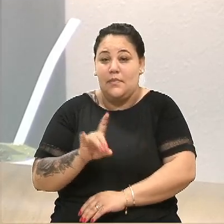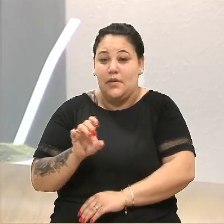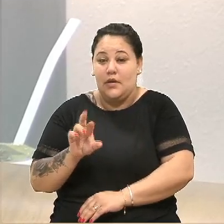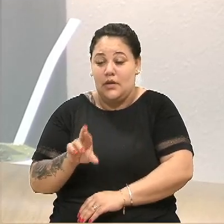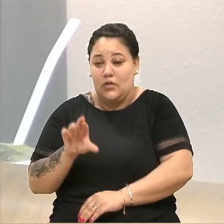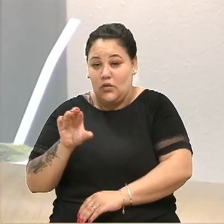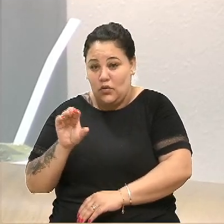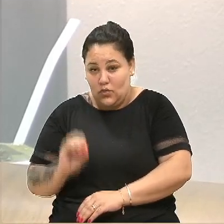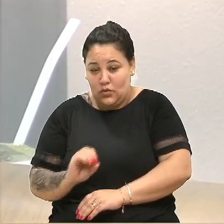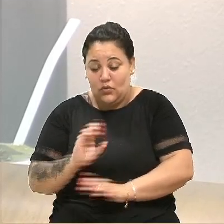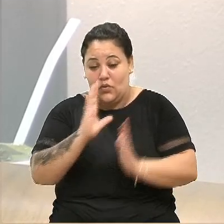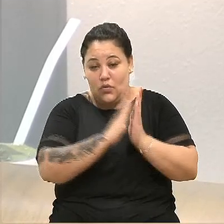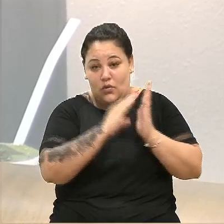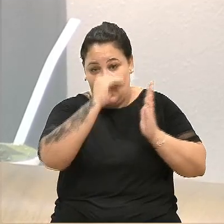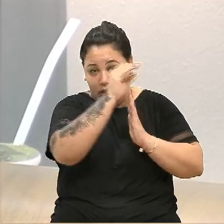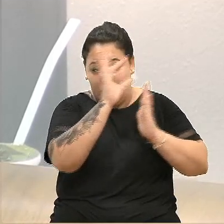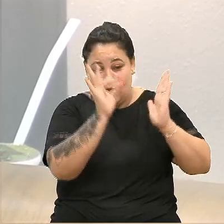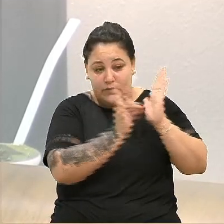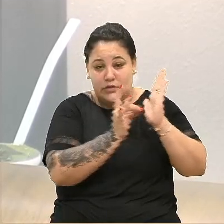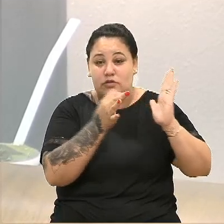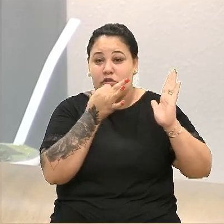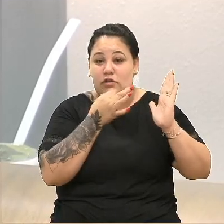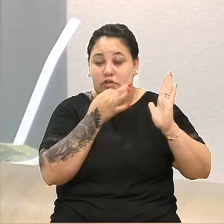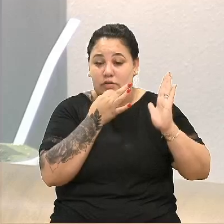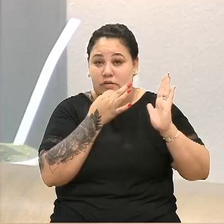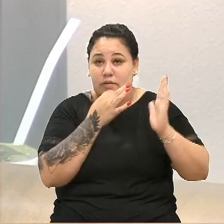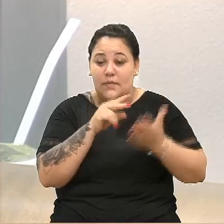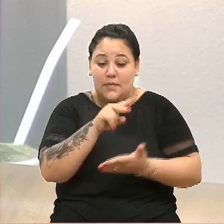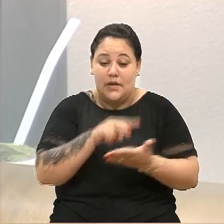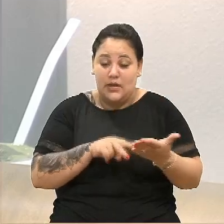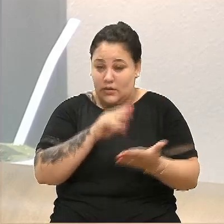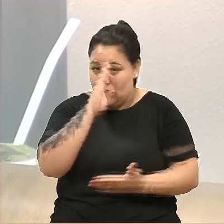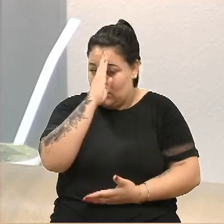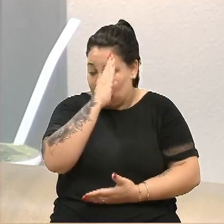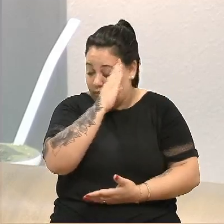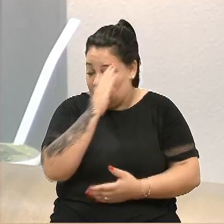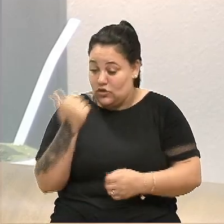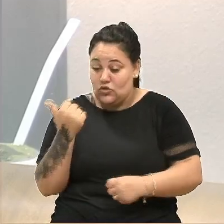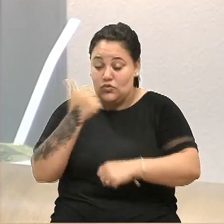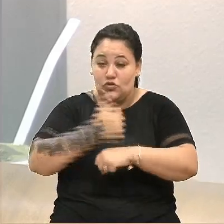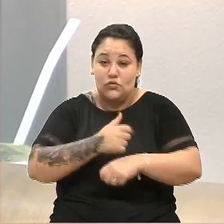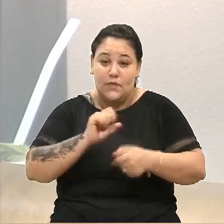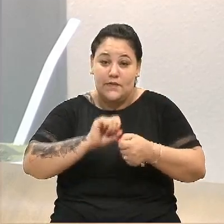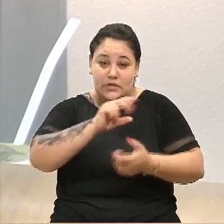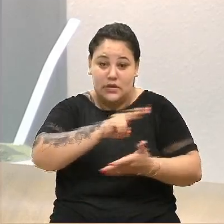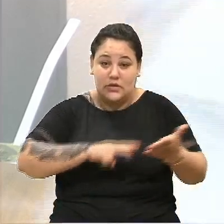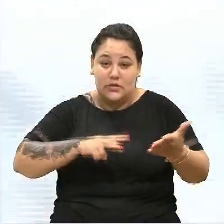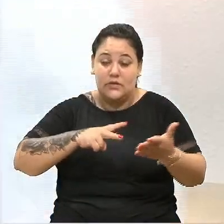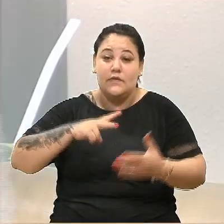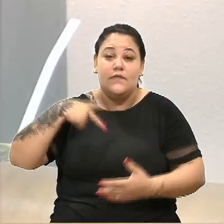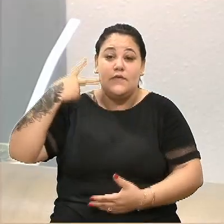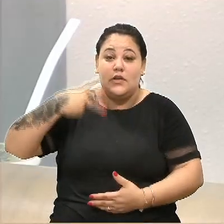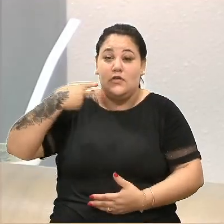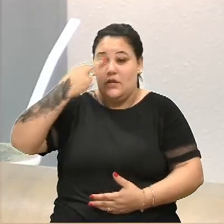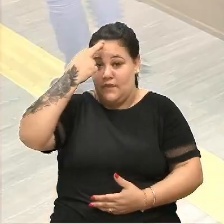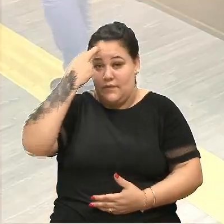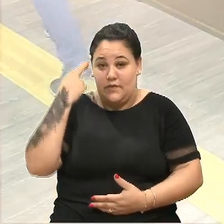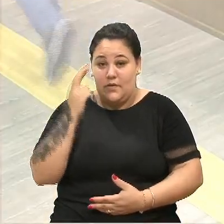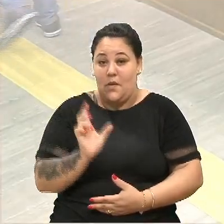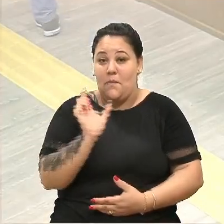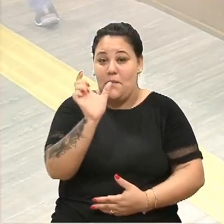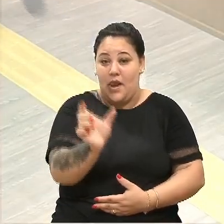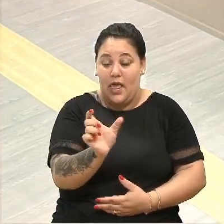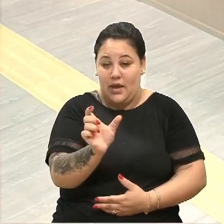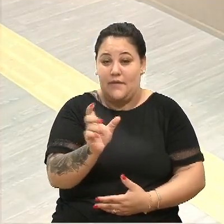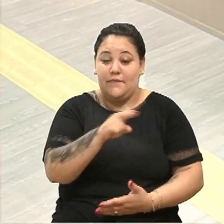do município de Caxias do Sul. Relator é o vereador Adriano Bressan, ad-hoc, vereador Rafael Bueno. Com a palavra o relator